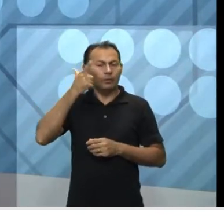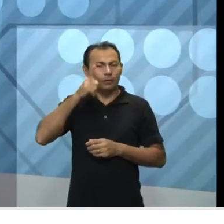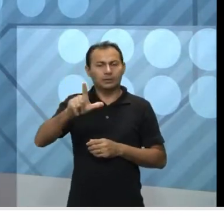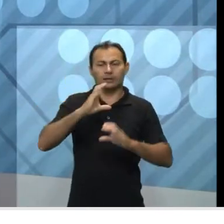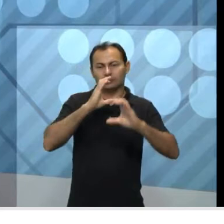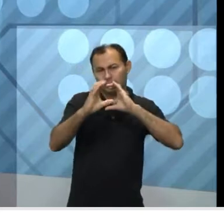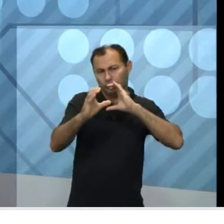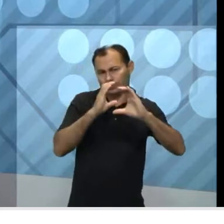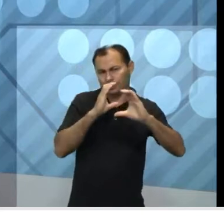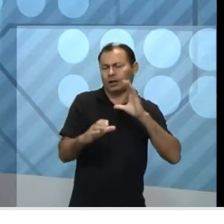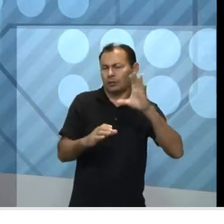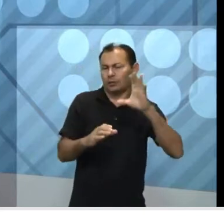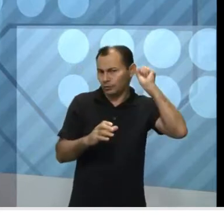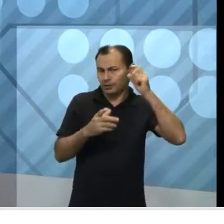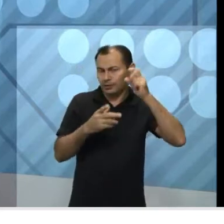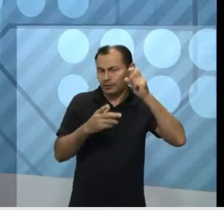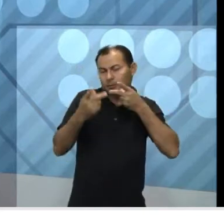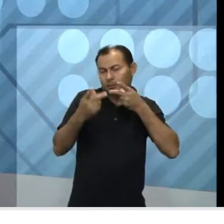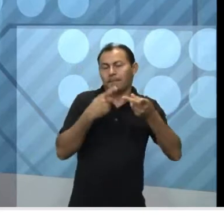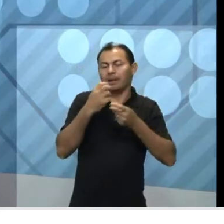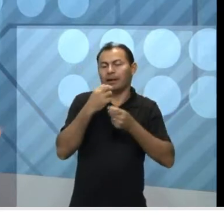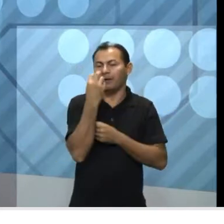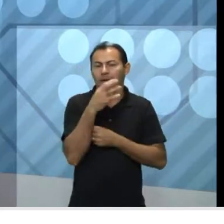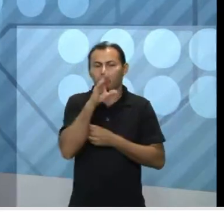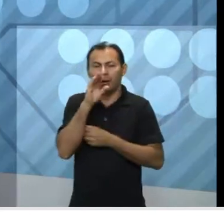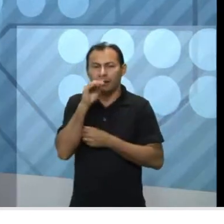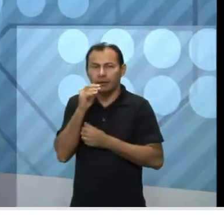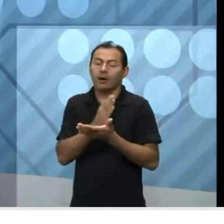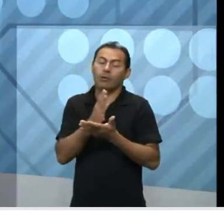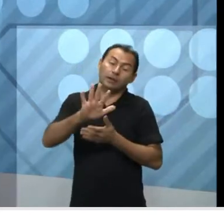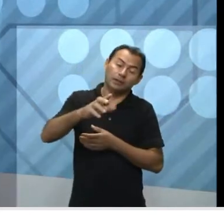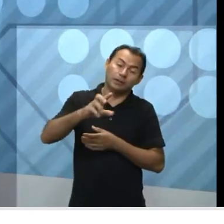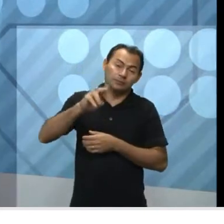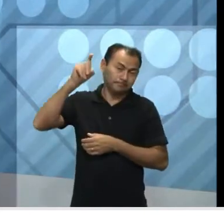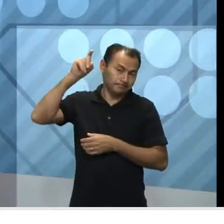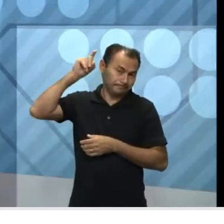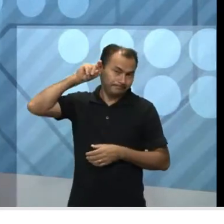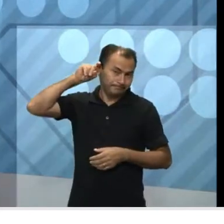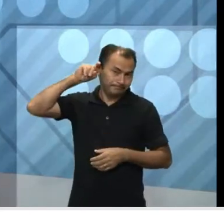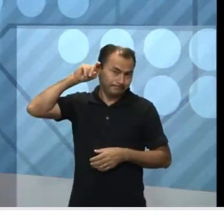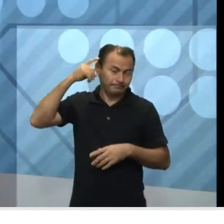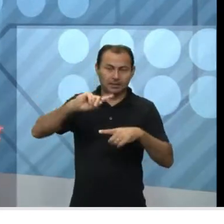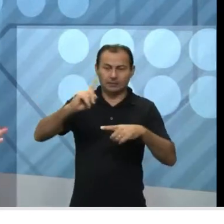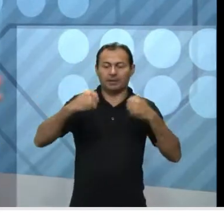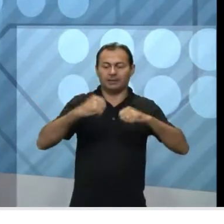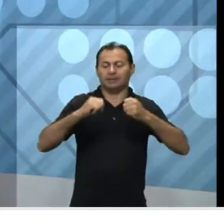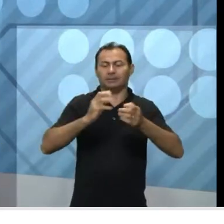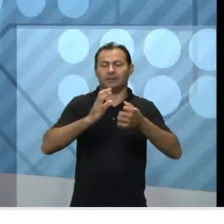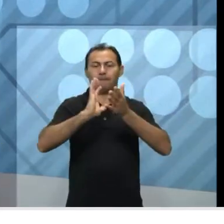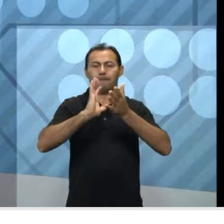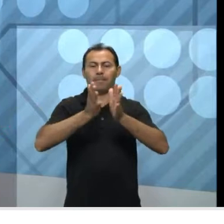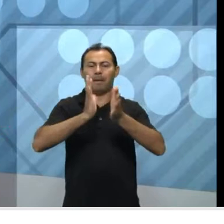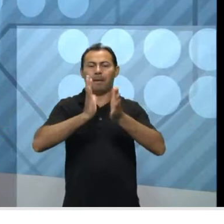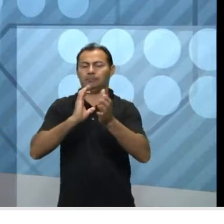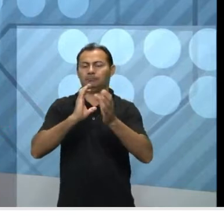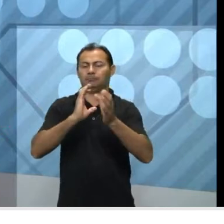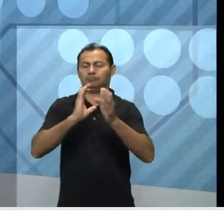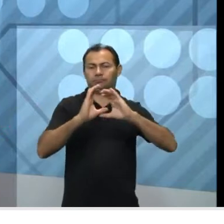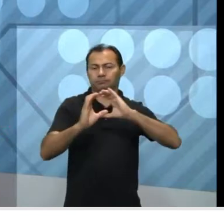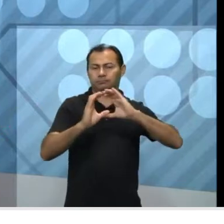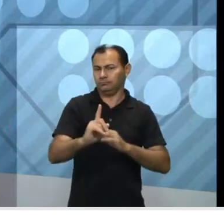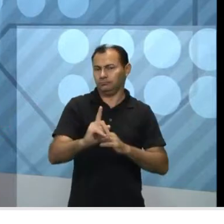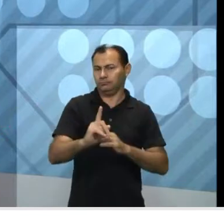pela oralidade, às vezes usam um aparelho auditivo, mas não precisam da Libras como primeira língua para se comunicar.